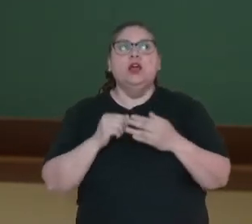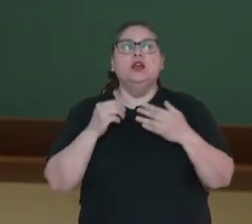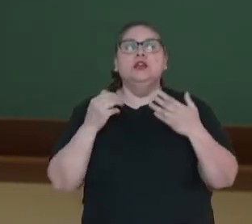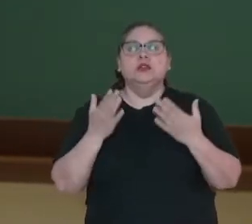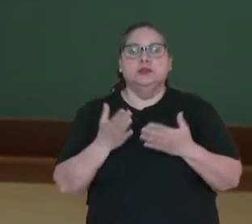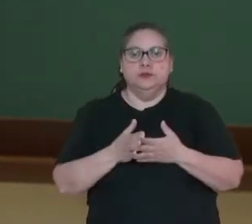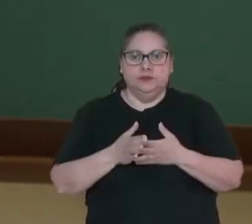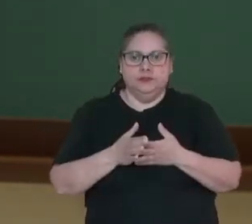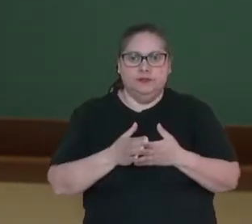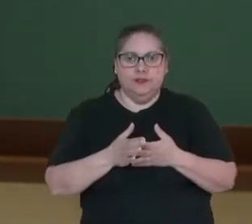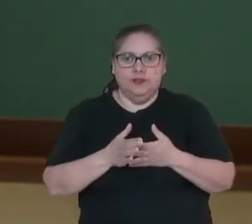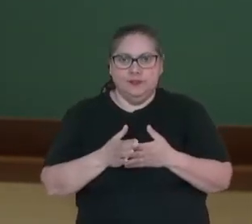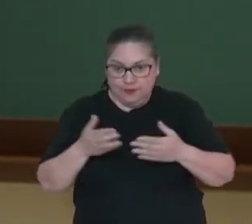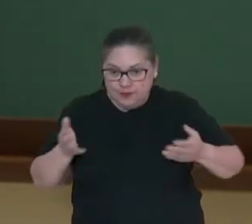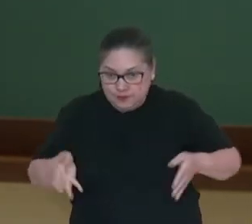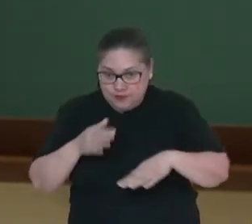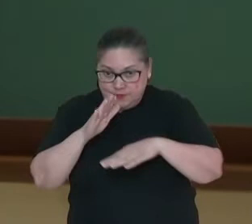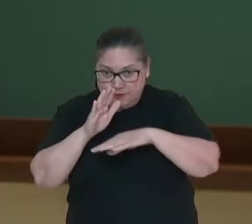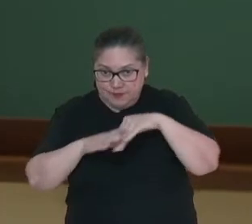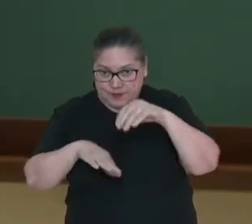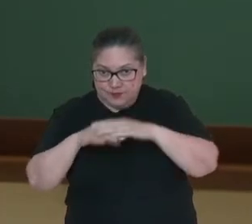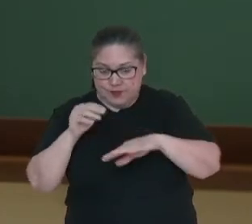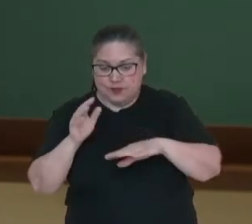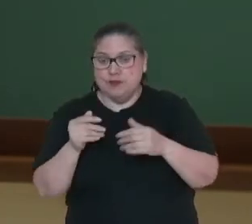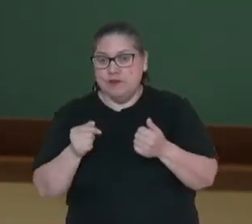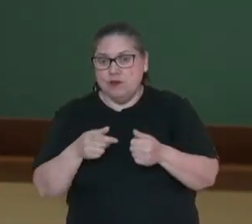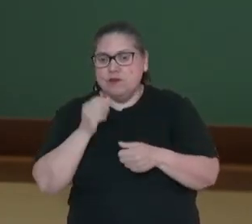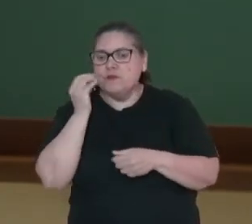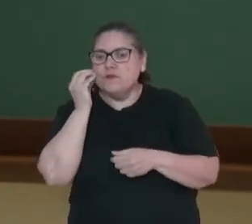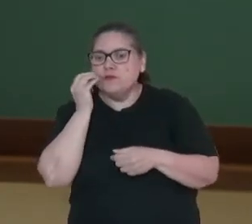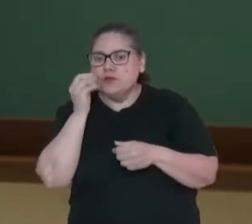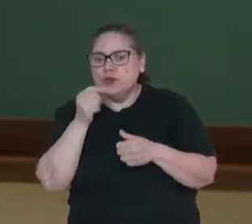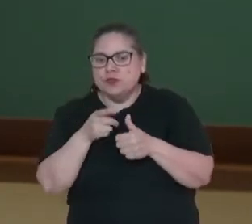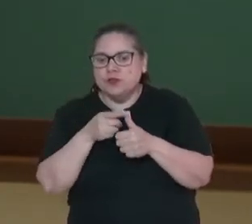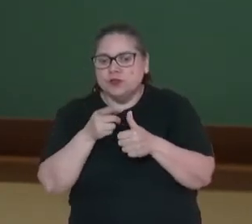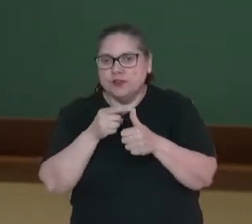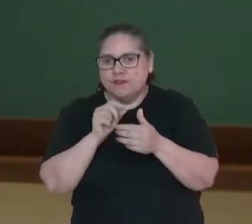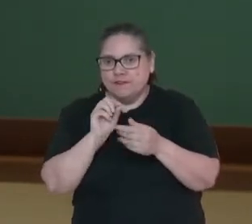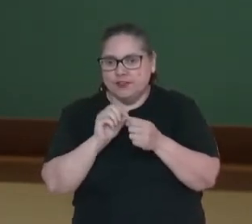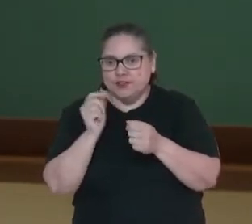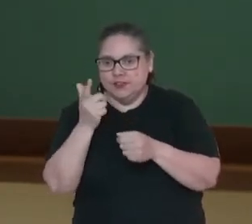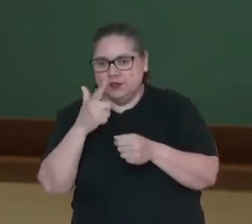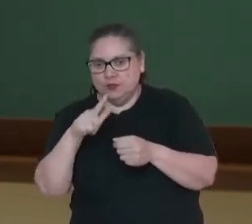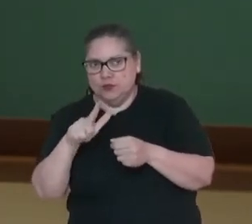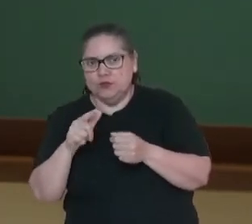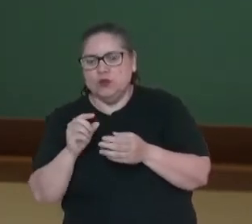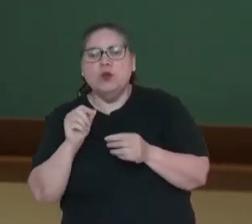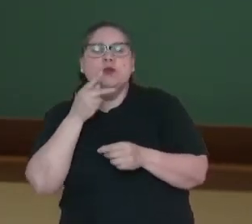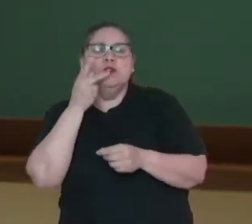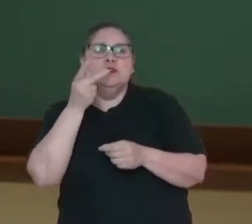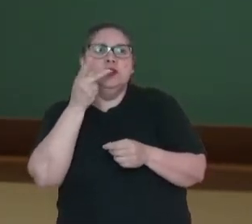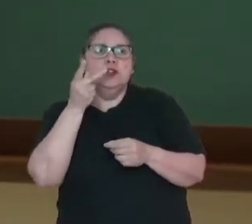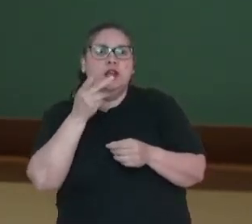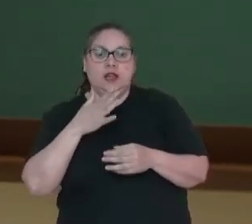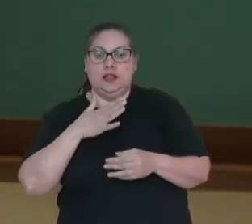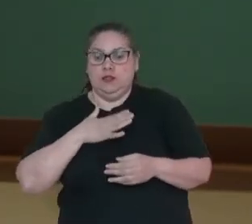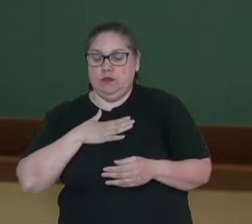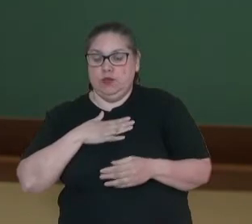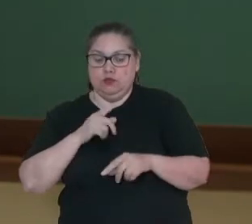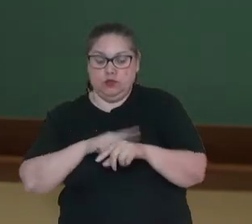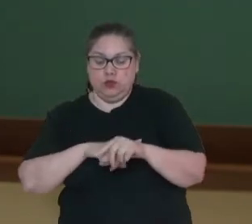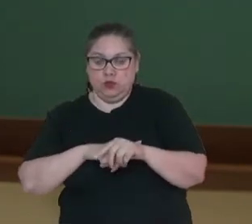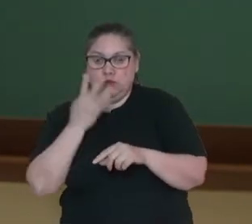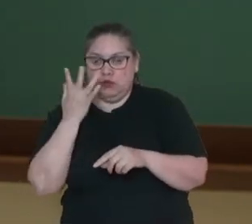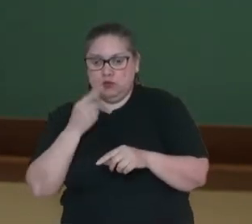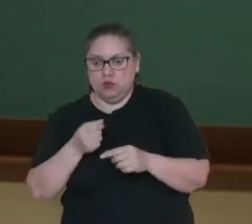aí? Vamos para a nossa primeira atividade? Vamos tentar reproduzir esse jogo aí? Né? Como eu falei, na minha época, né,